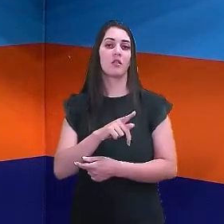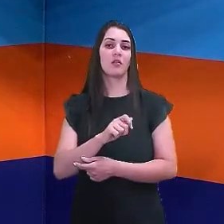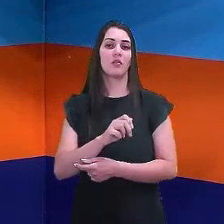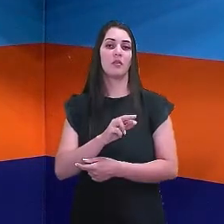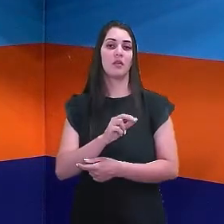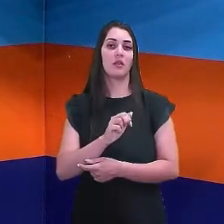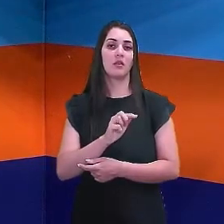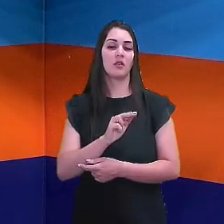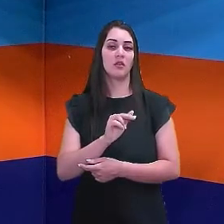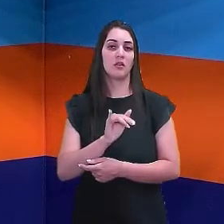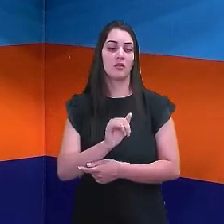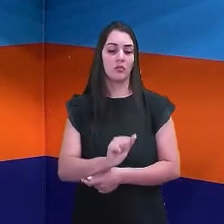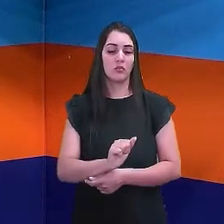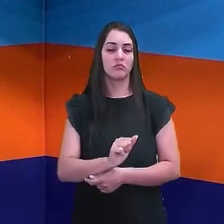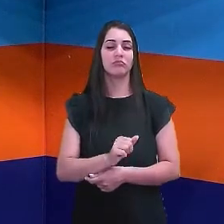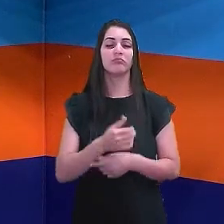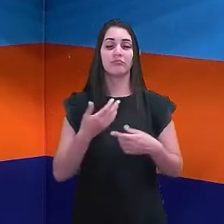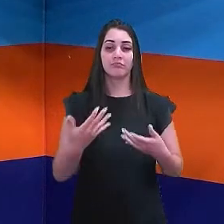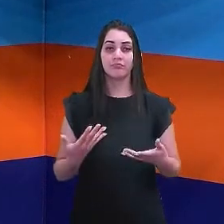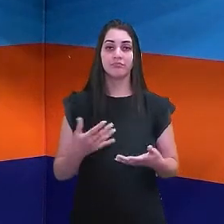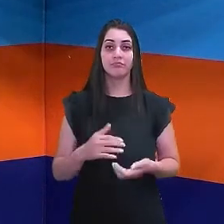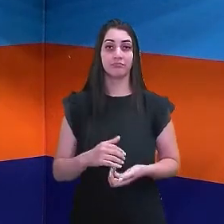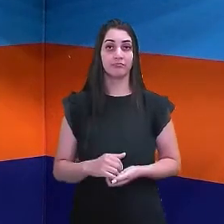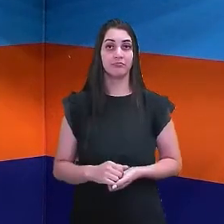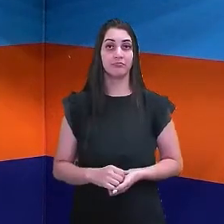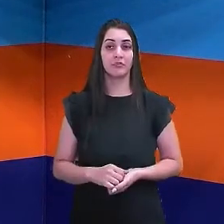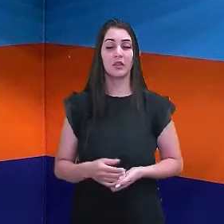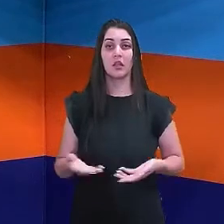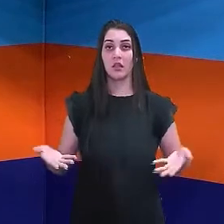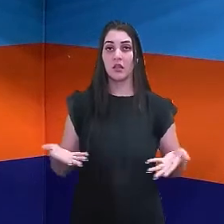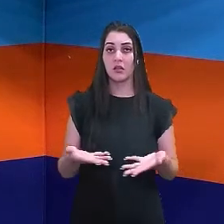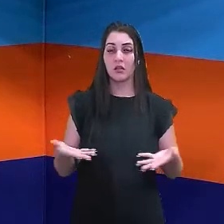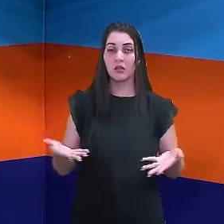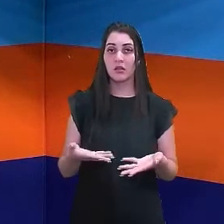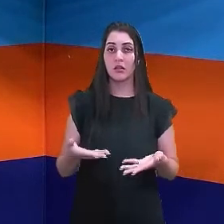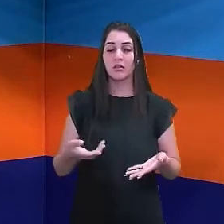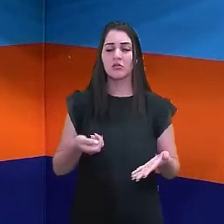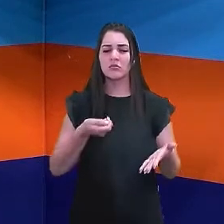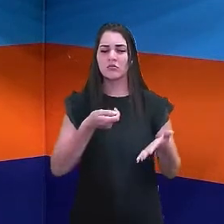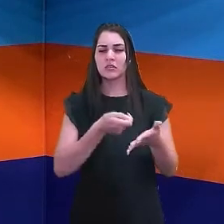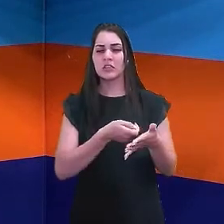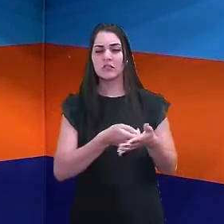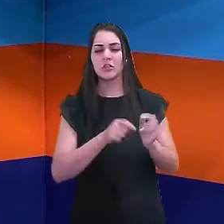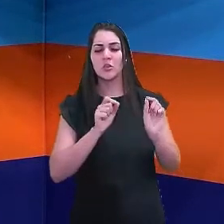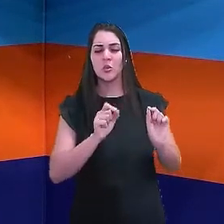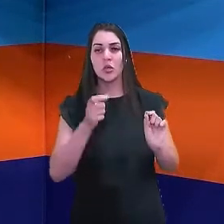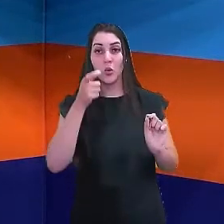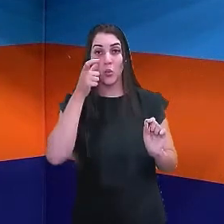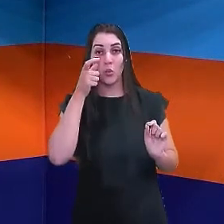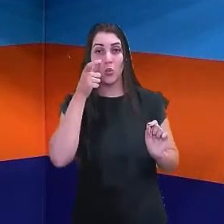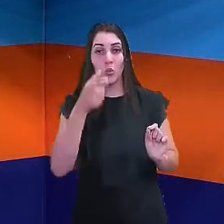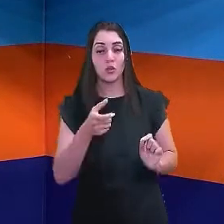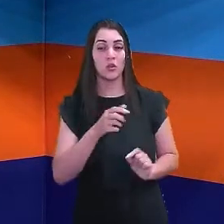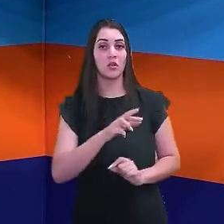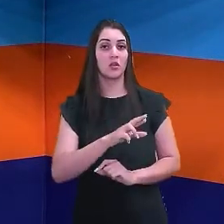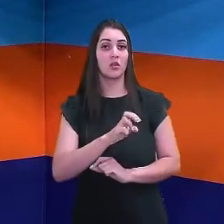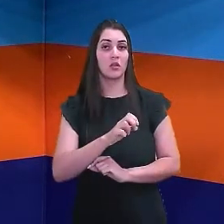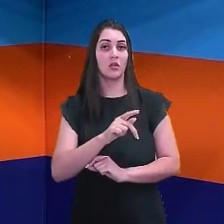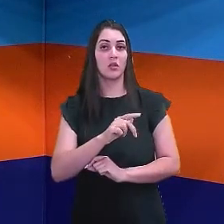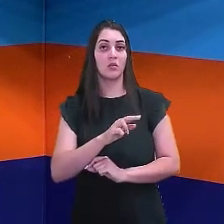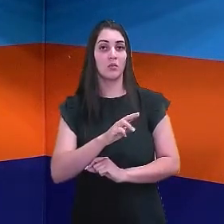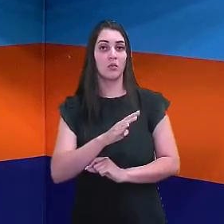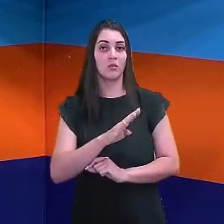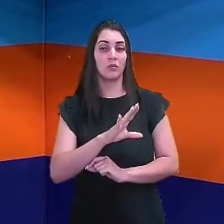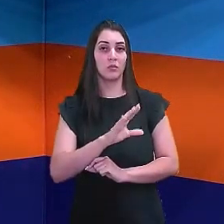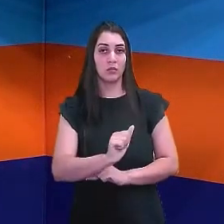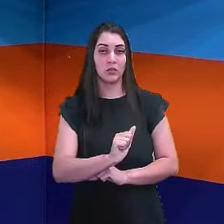atuaram naquele conflito e agora defendiam o interesse republicano. Então,